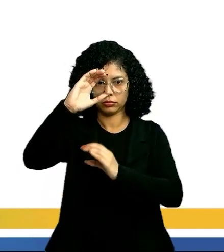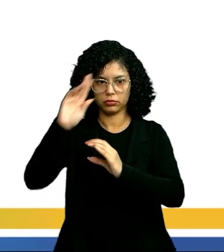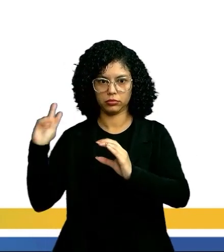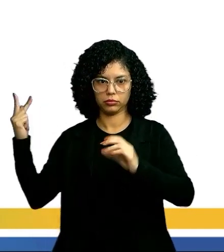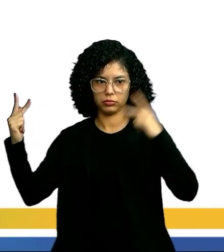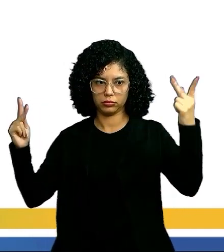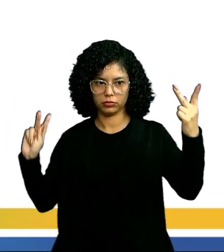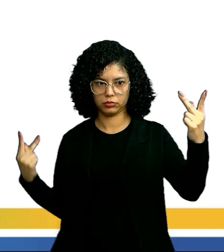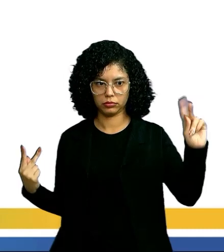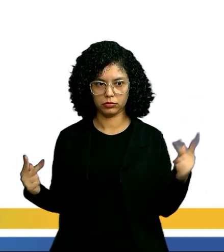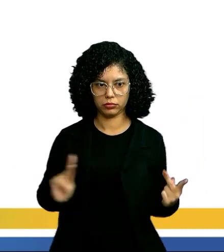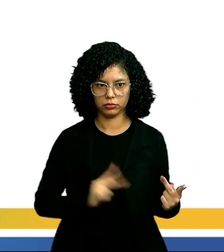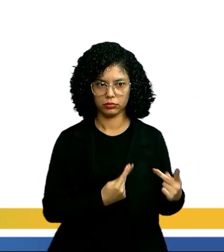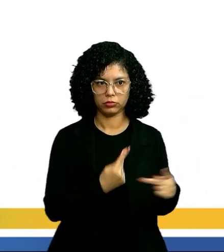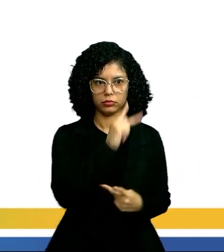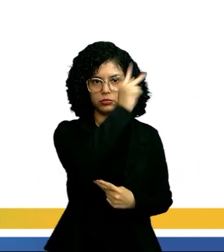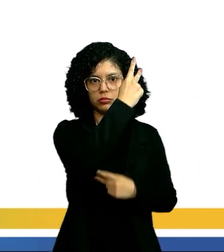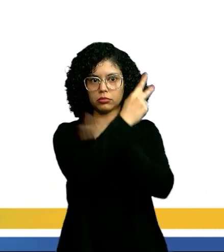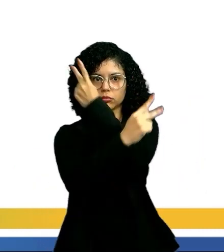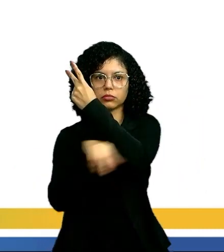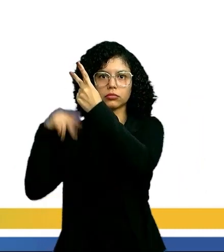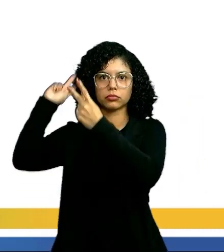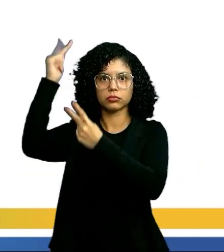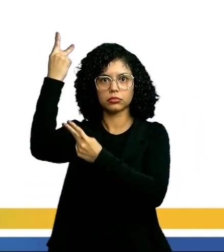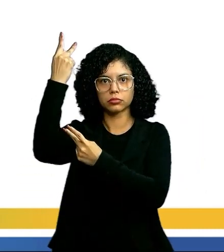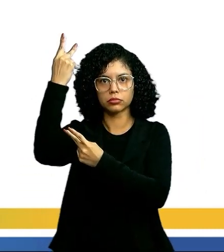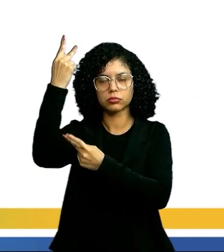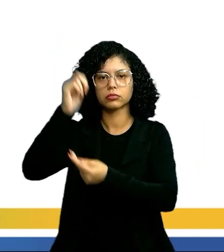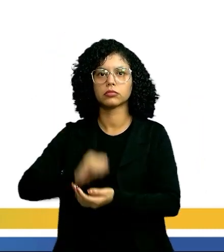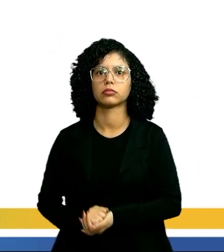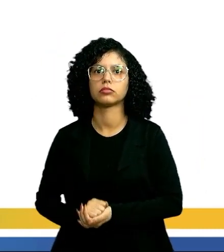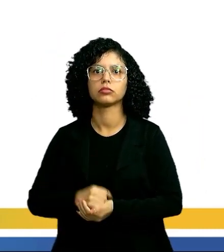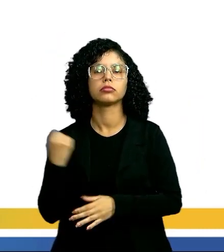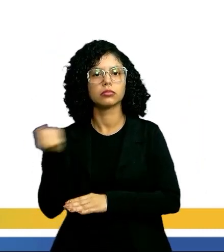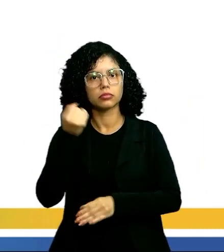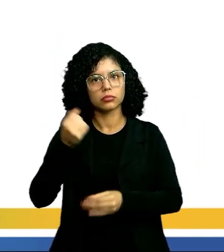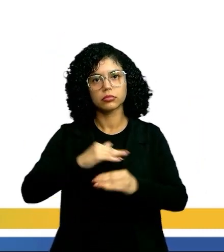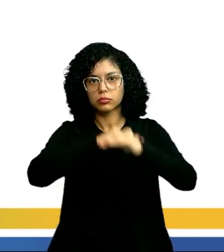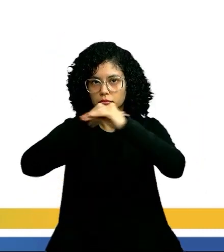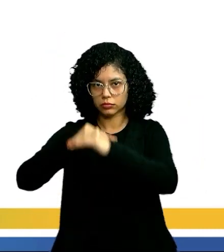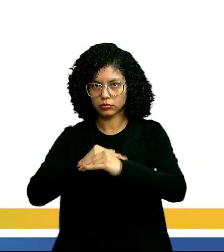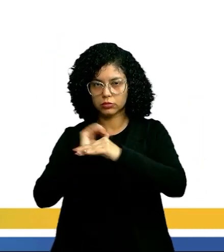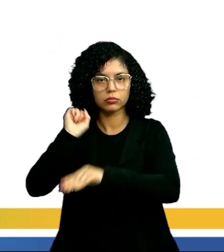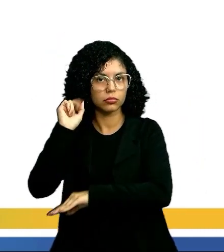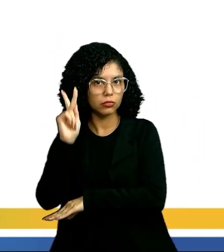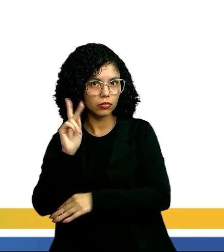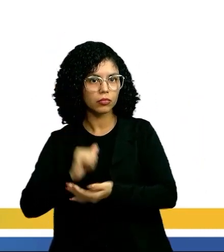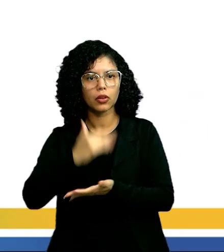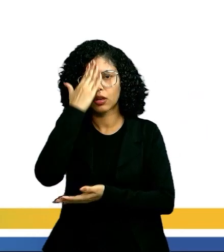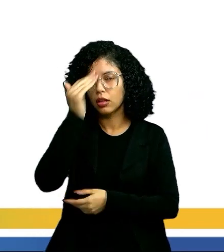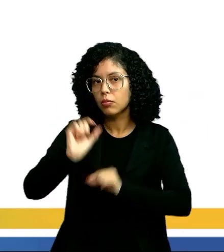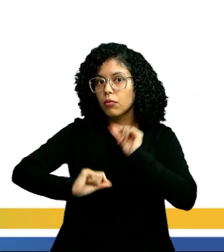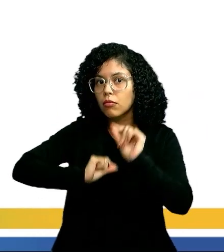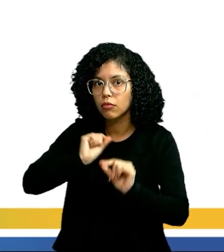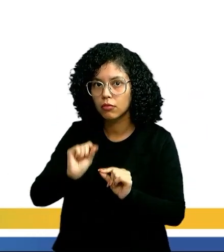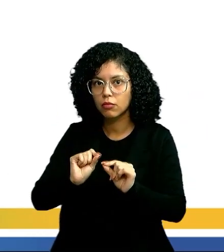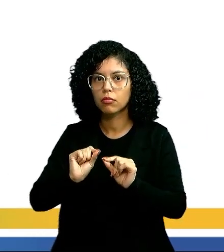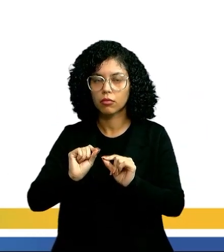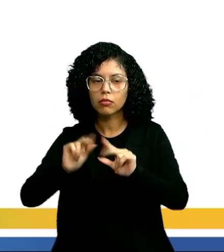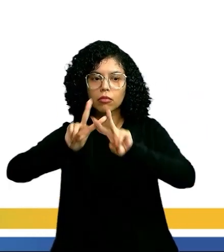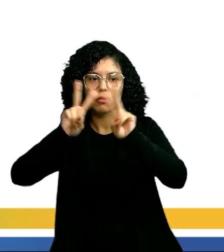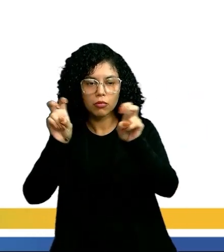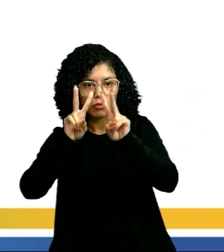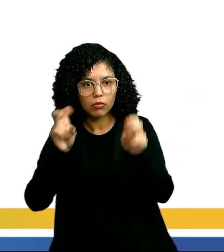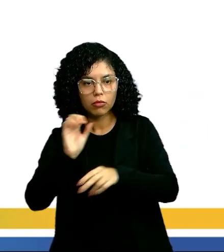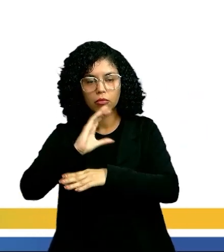em verde. E aí sim, a molécula está 100% estável. Eu quero saber sobre o